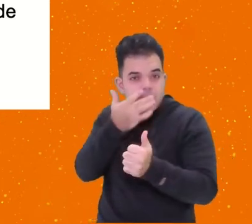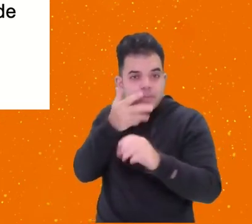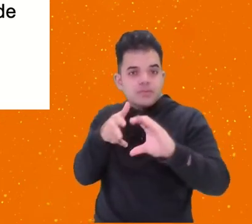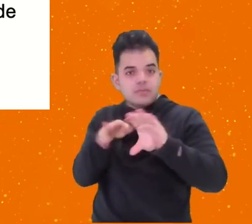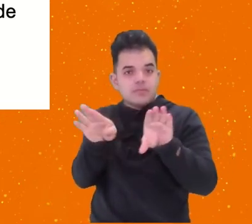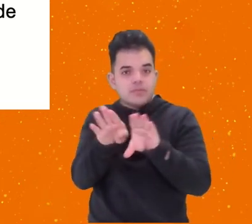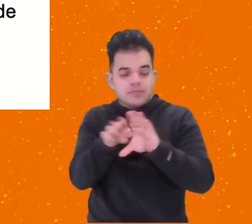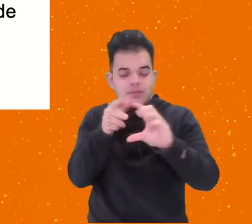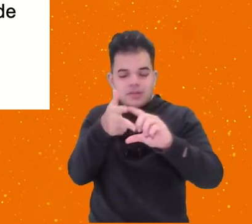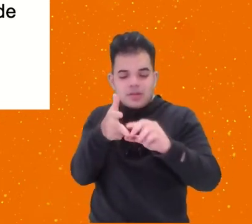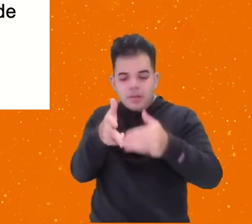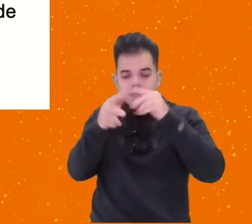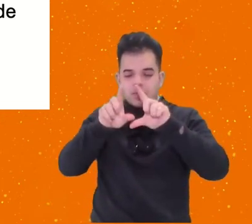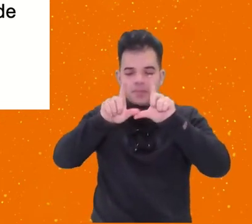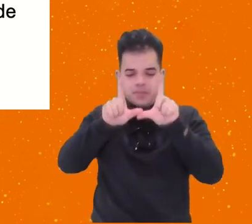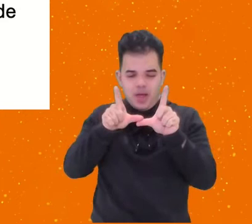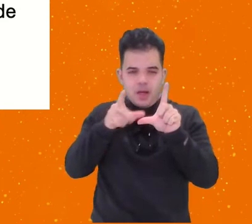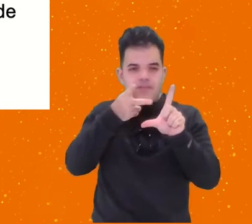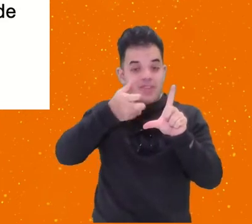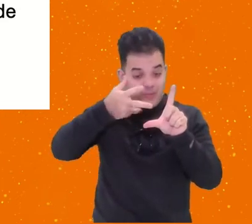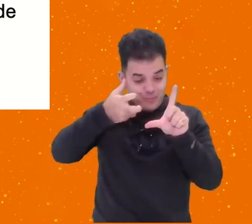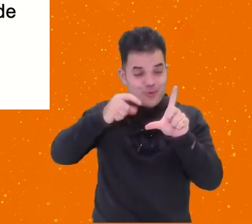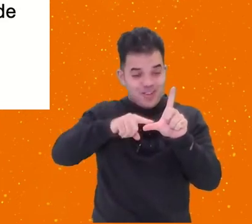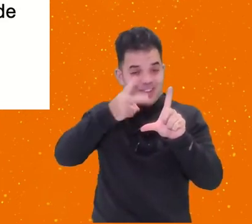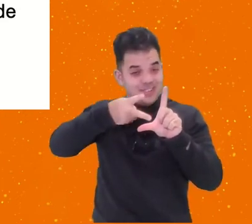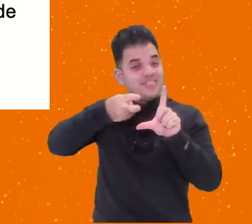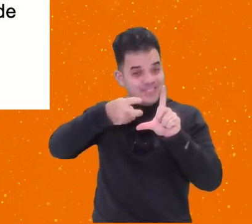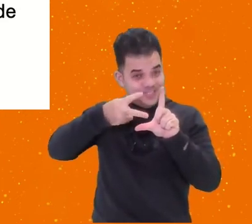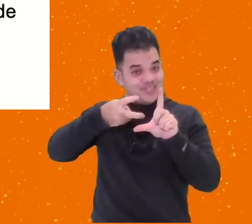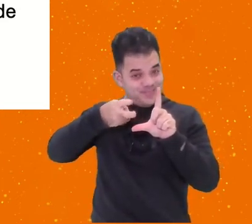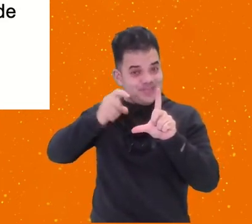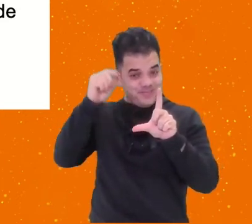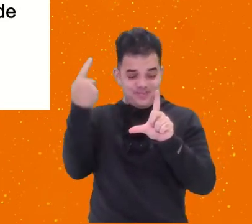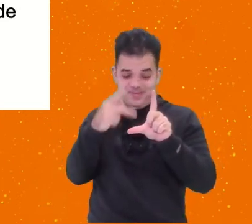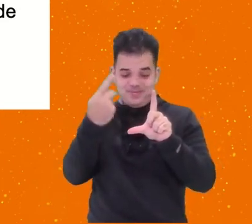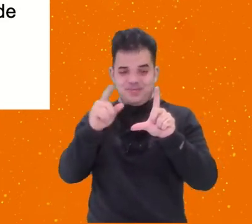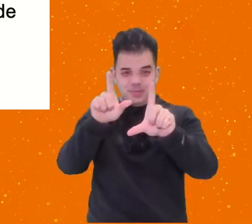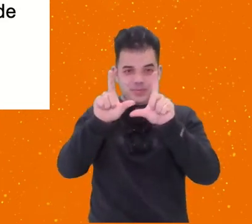sensor, né? O low pass filter aqui. Então, se você compara esse